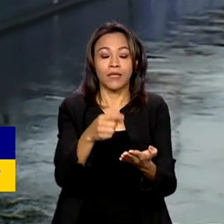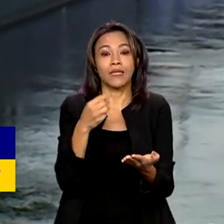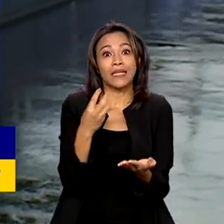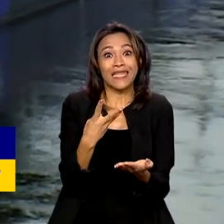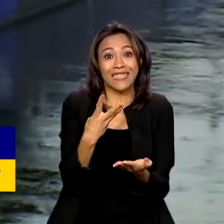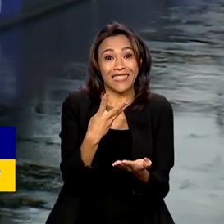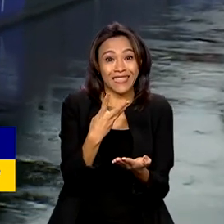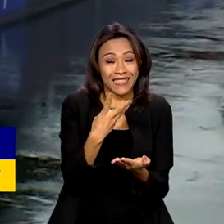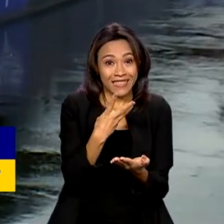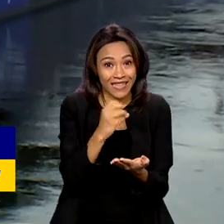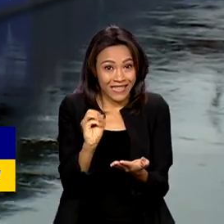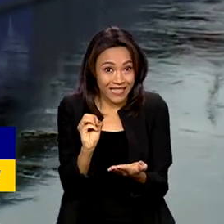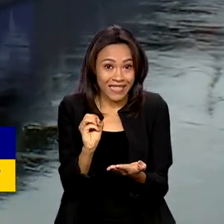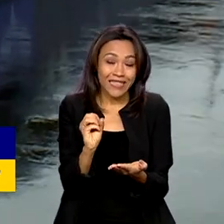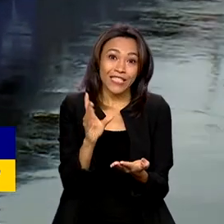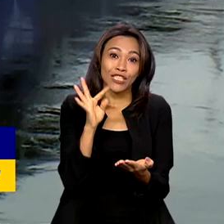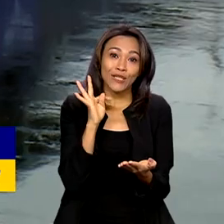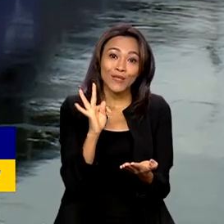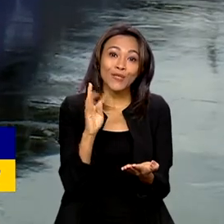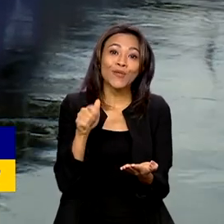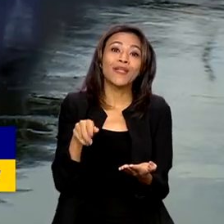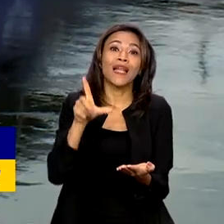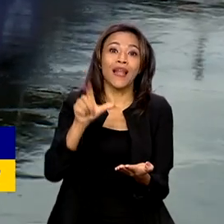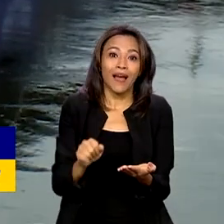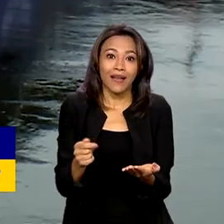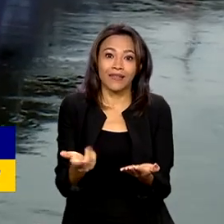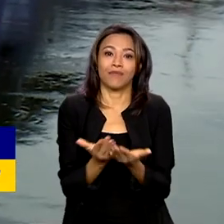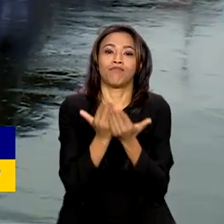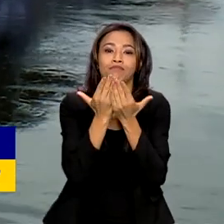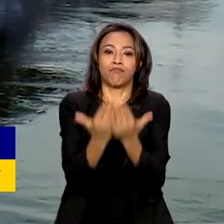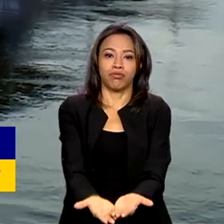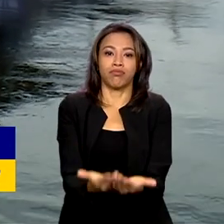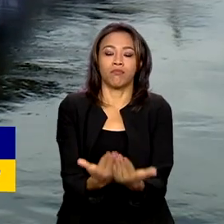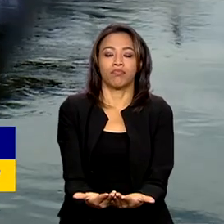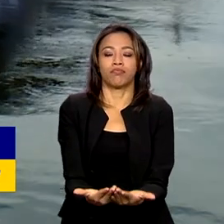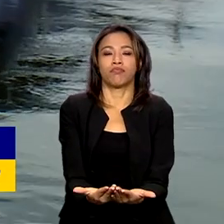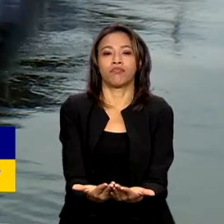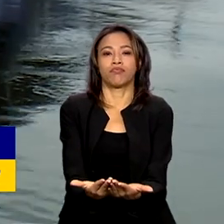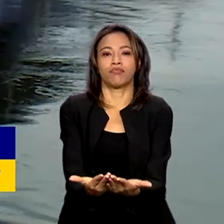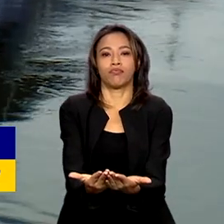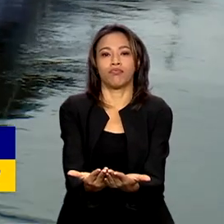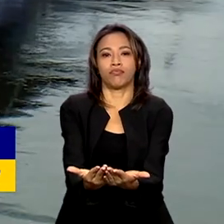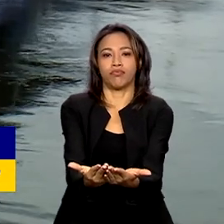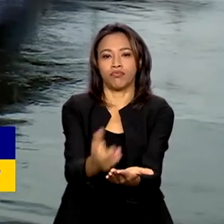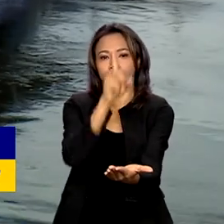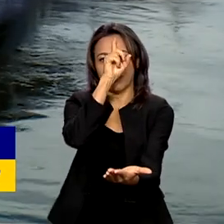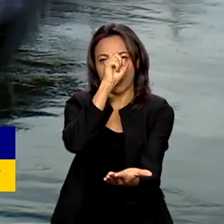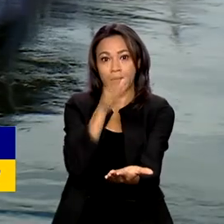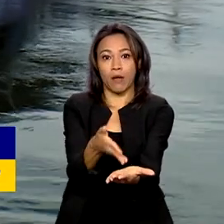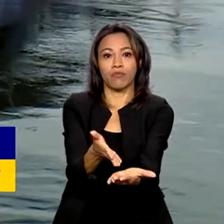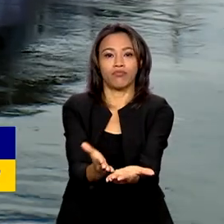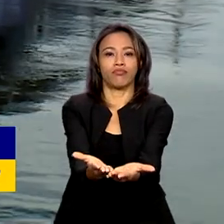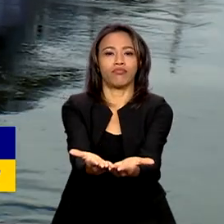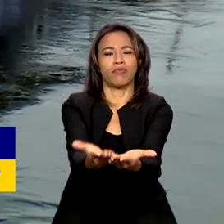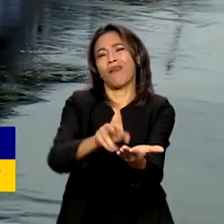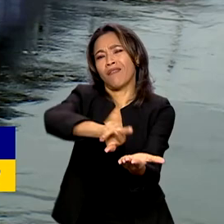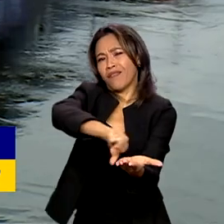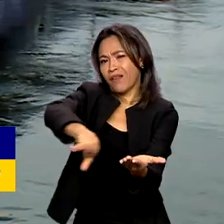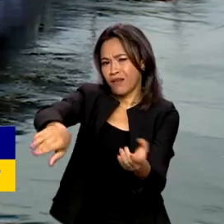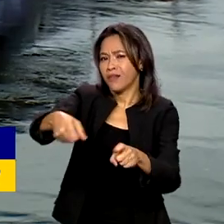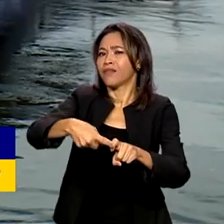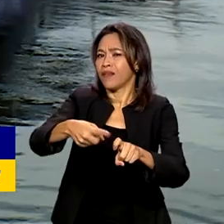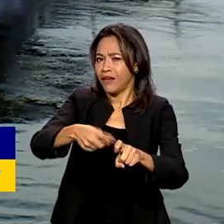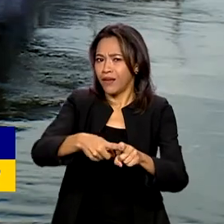300 toneladas instalada sobre as águas do Rio Negro. Aqui os pacientes tiveram acesso às mais diversas